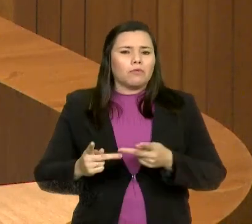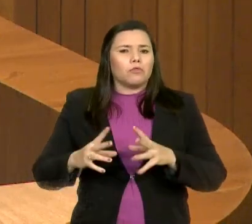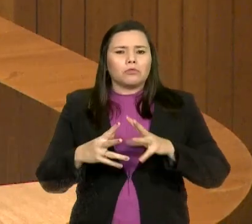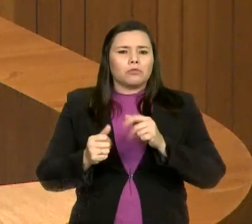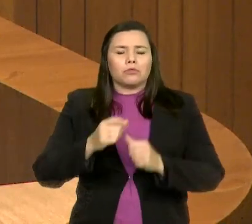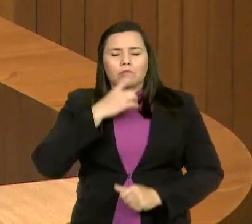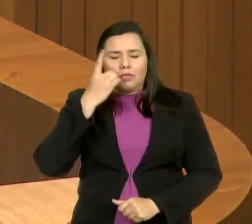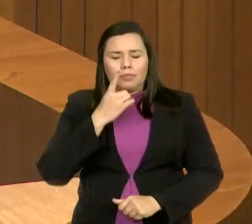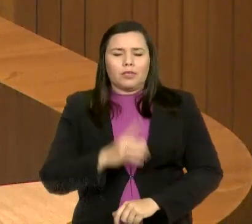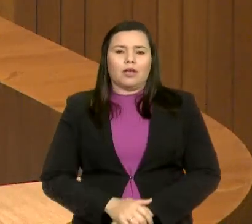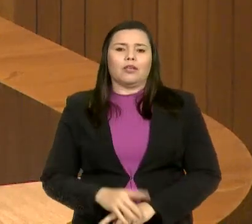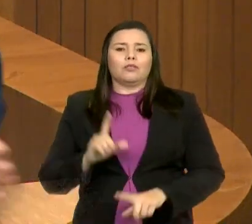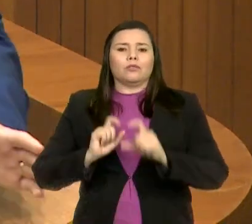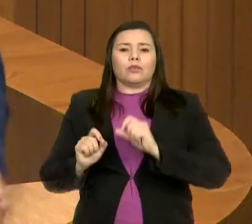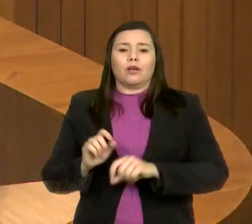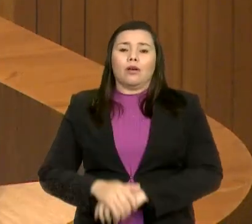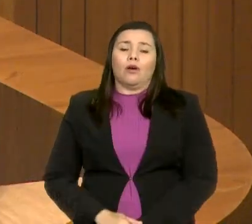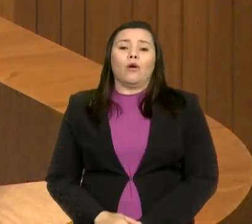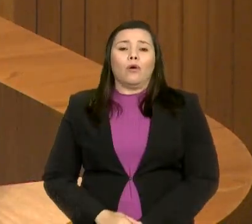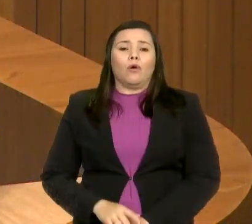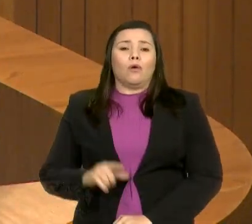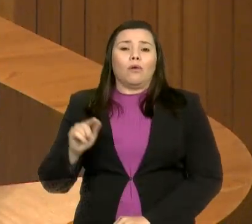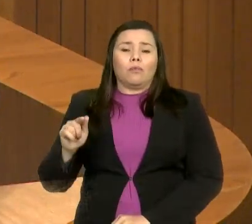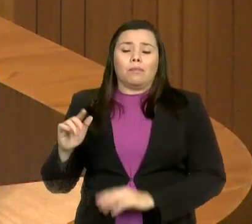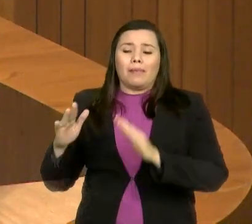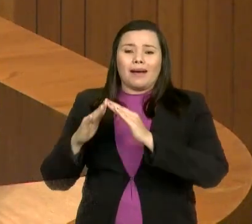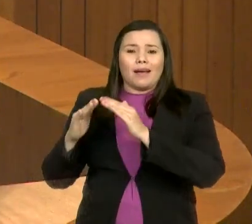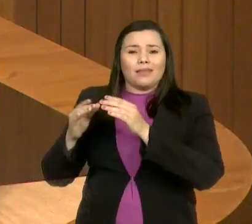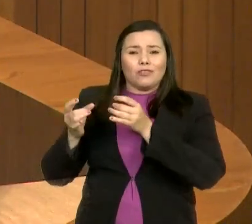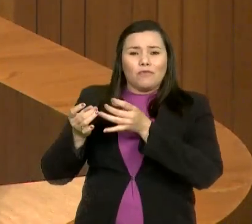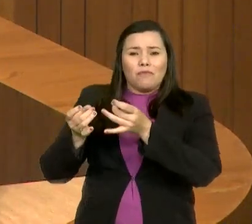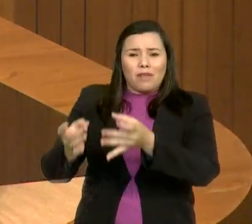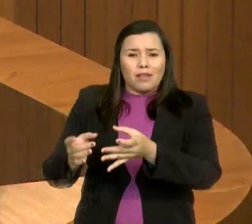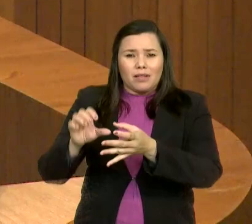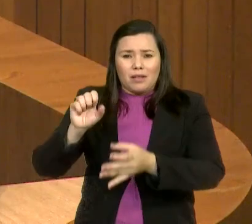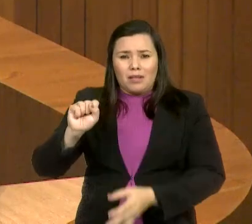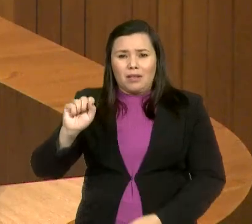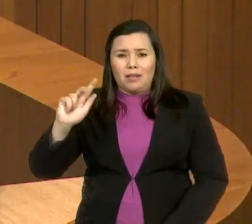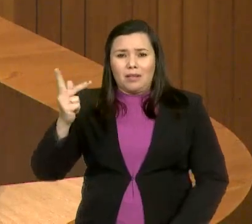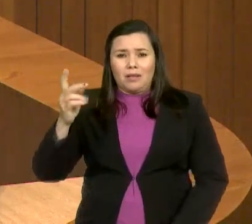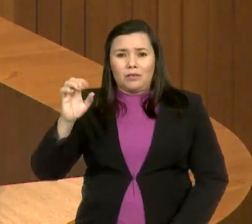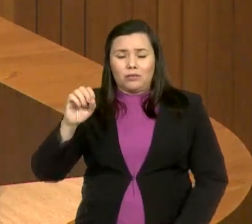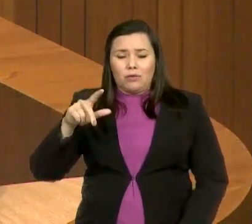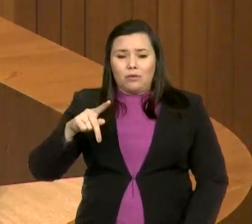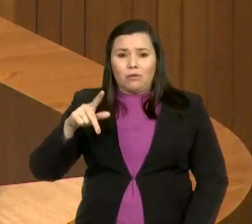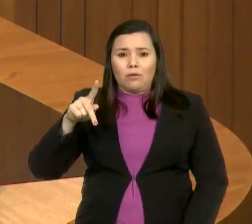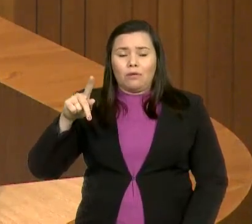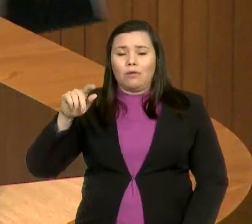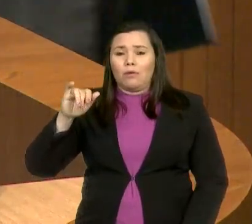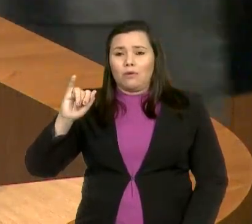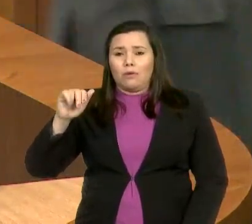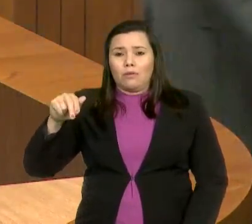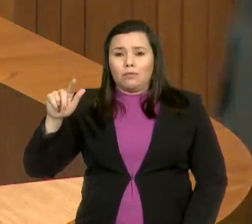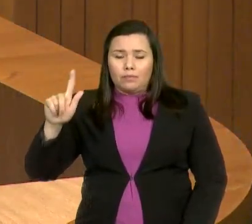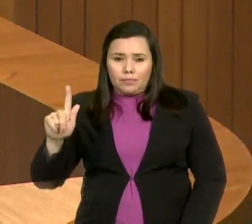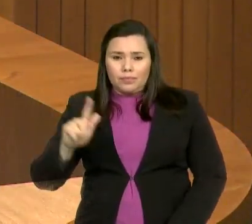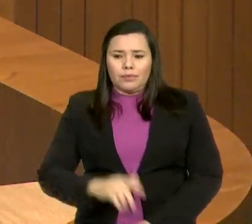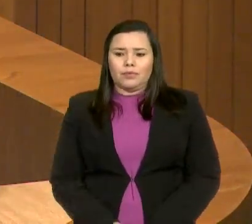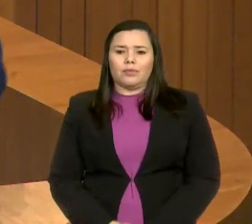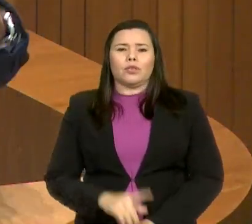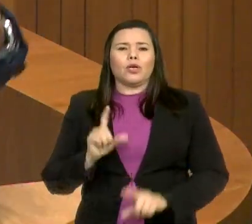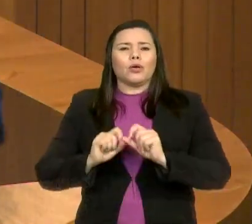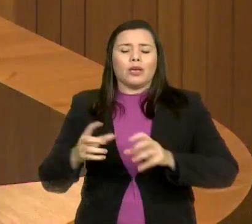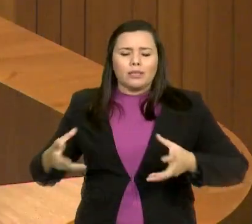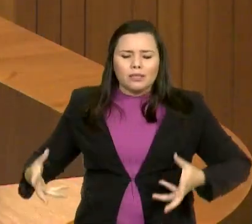Gentil. E junto com esse shopping, onde incentiva o empreendedorismo, tira os vendedores ambulantes da